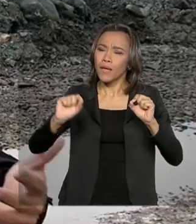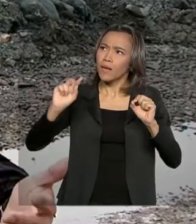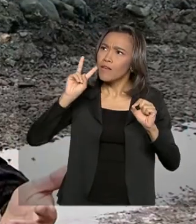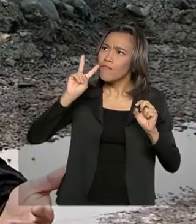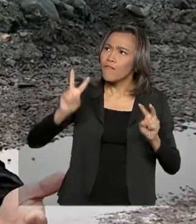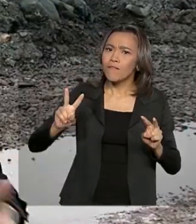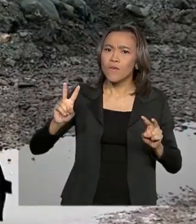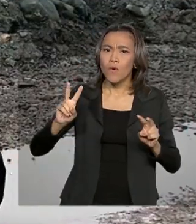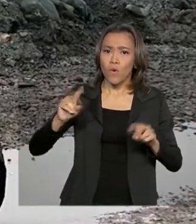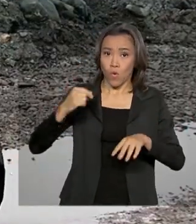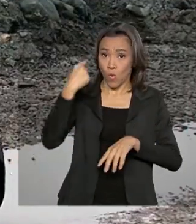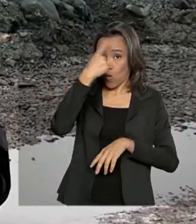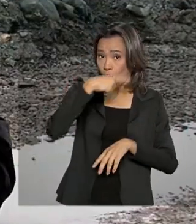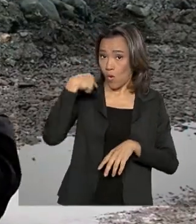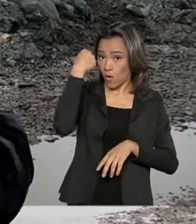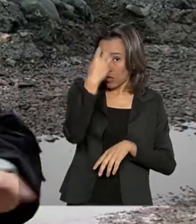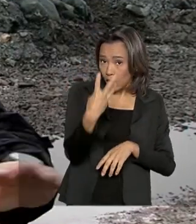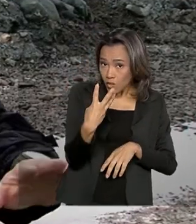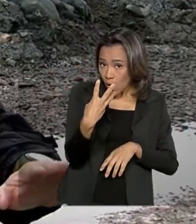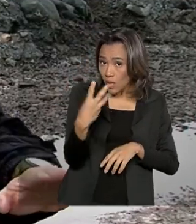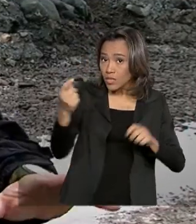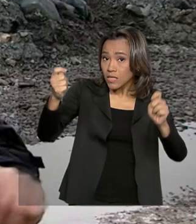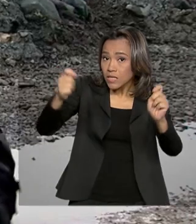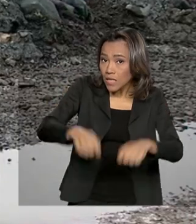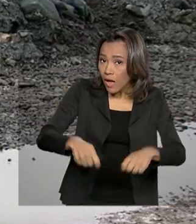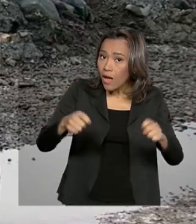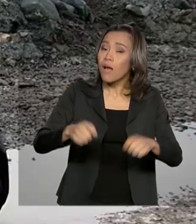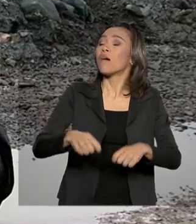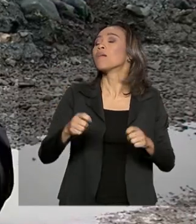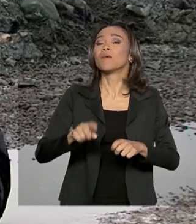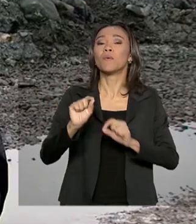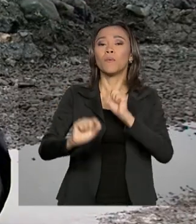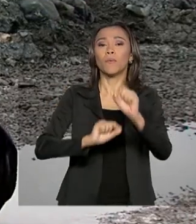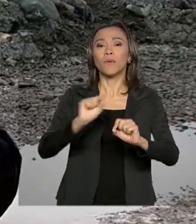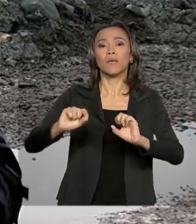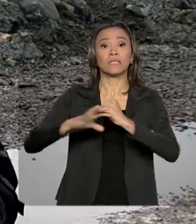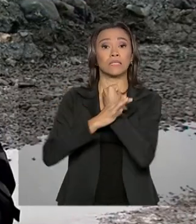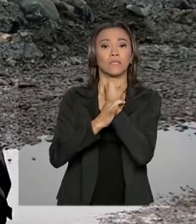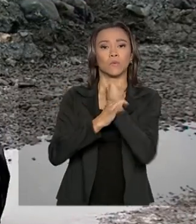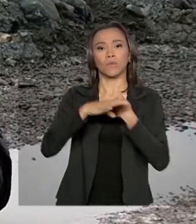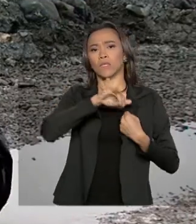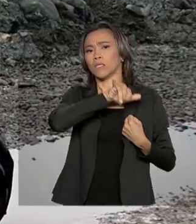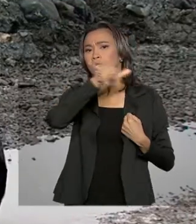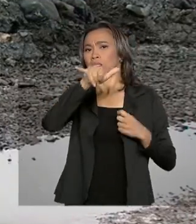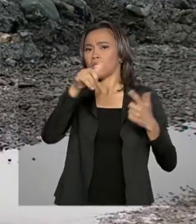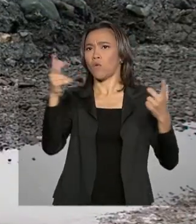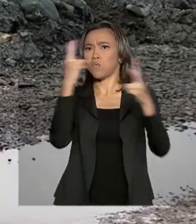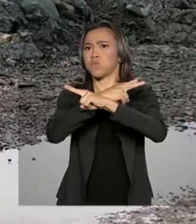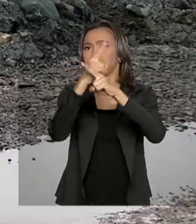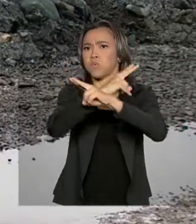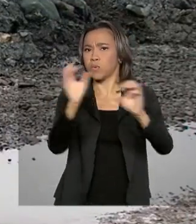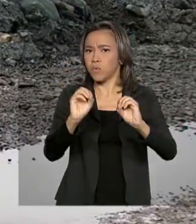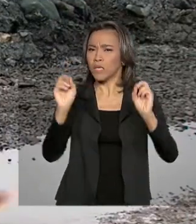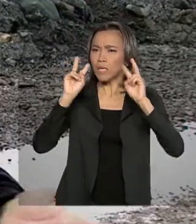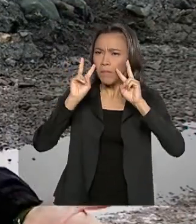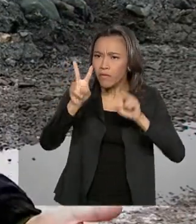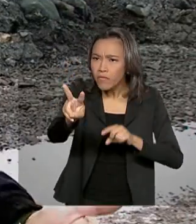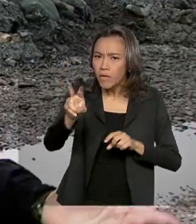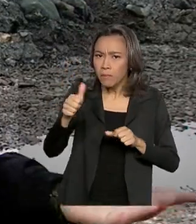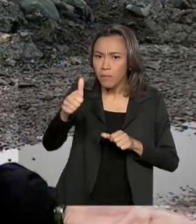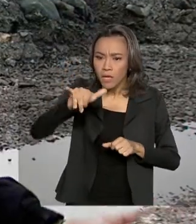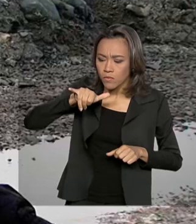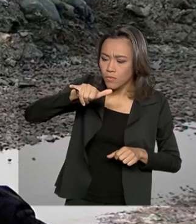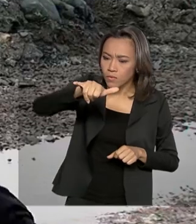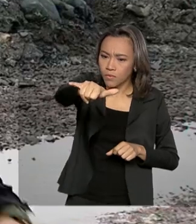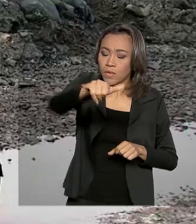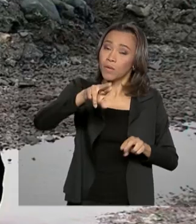que o voo, que tem a duração de 3 horas, seja realizado em condições atmosféricas seguras, sem ventos fortes e com grande visibilidade. Por isso,